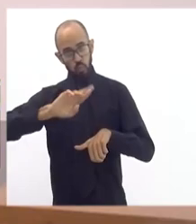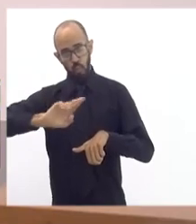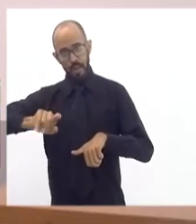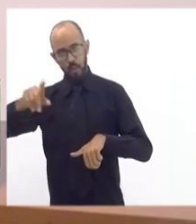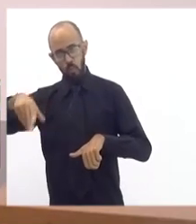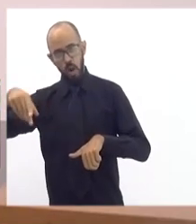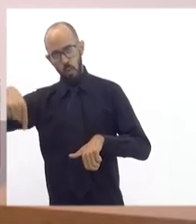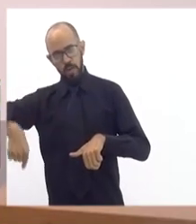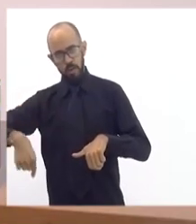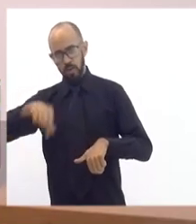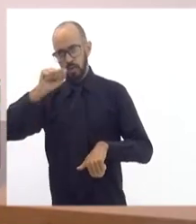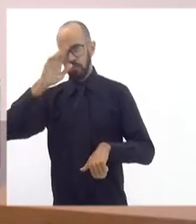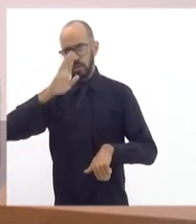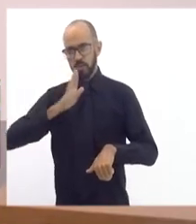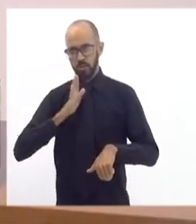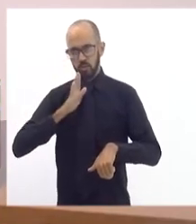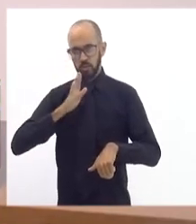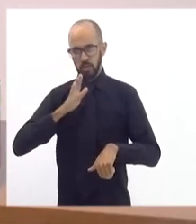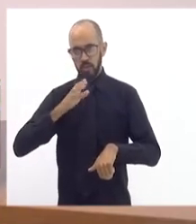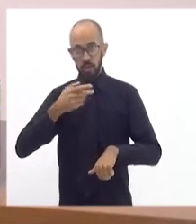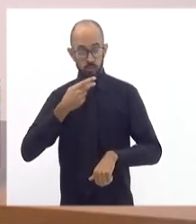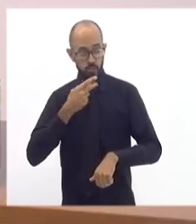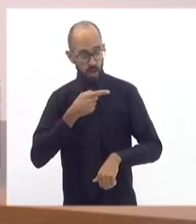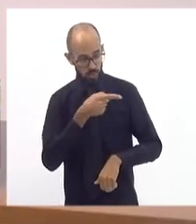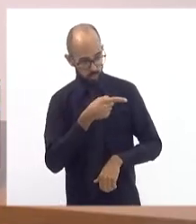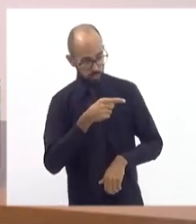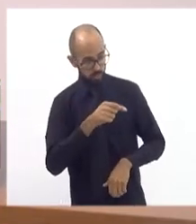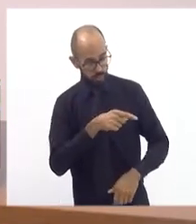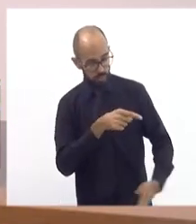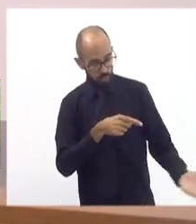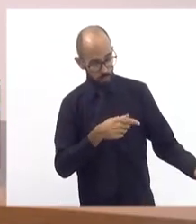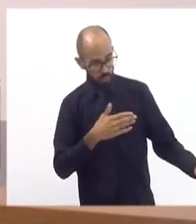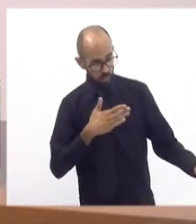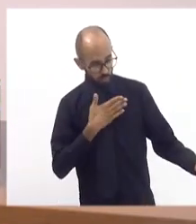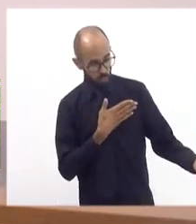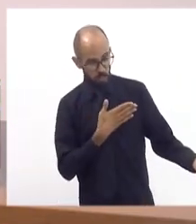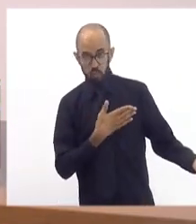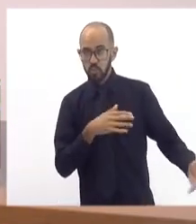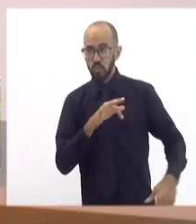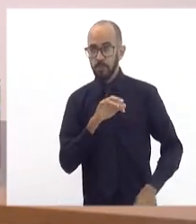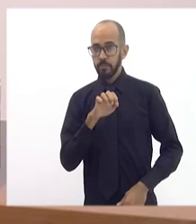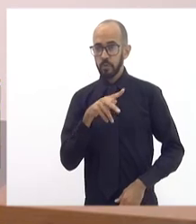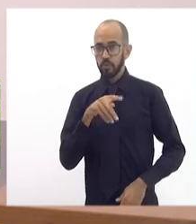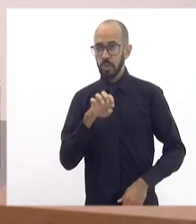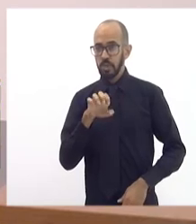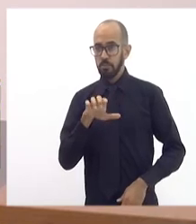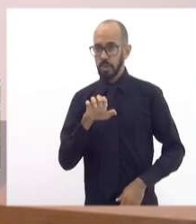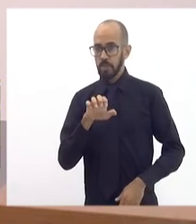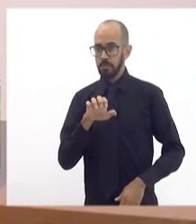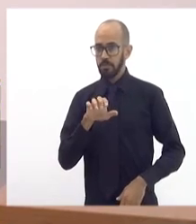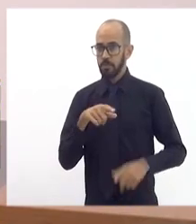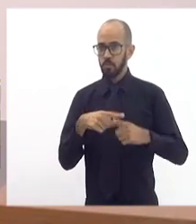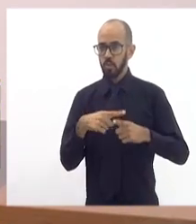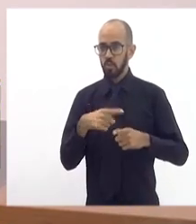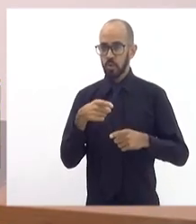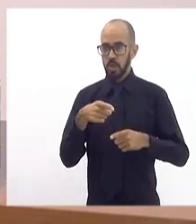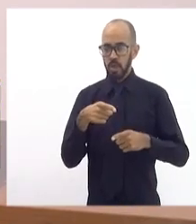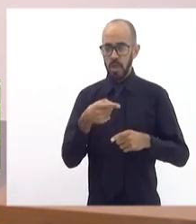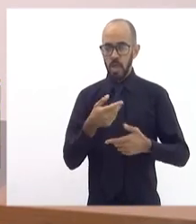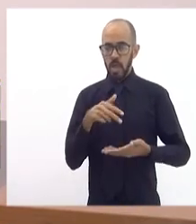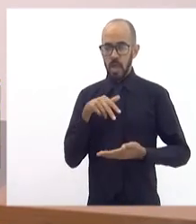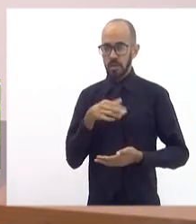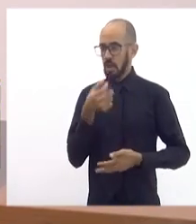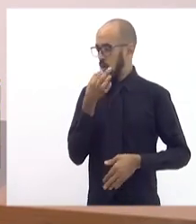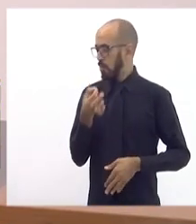essa expressão de susto aqui do Felipe filho você não tem culpa de nada porque esse posicionamento